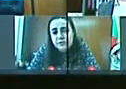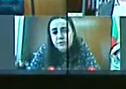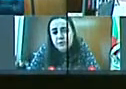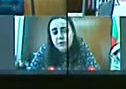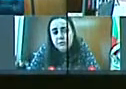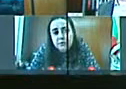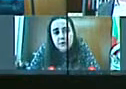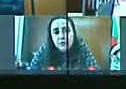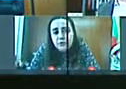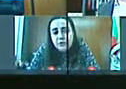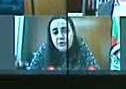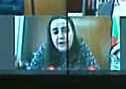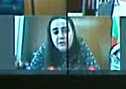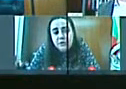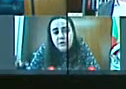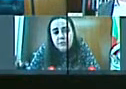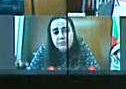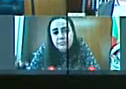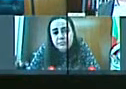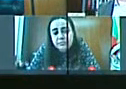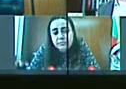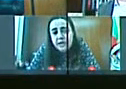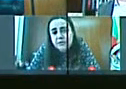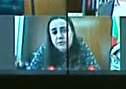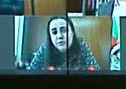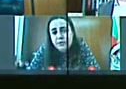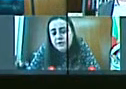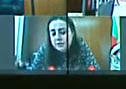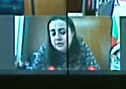Favorável. Ok, deputado Rui Irigaray.